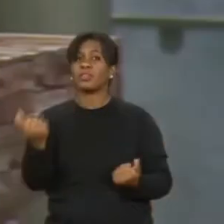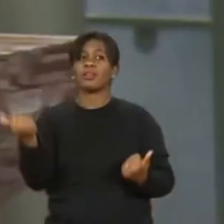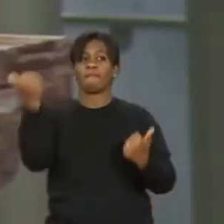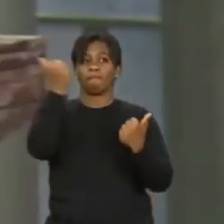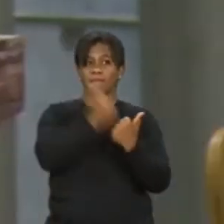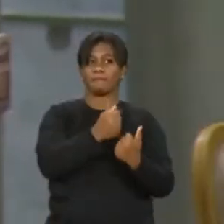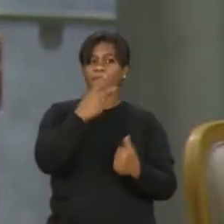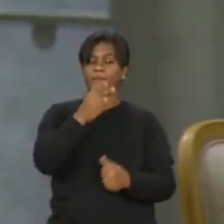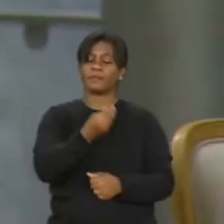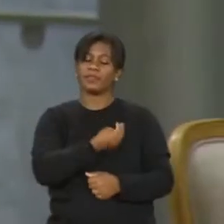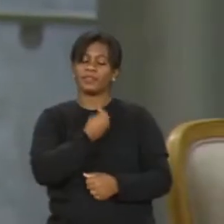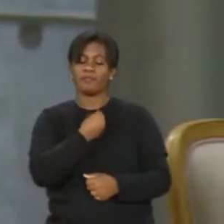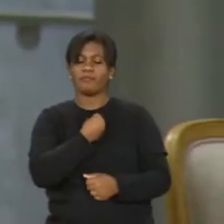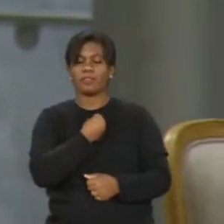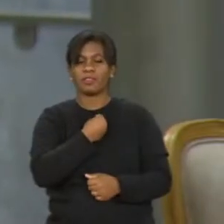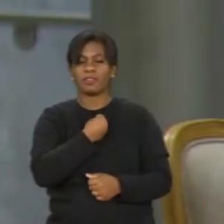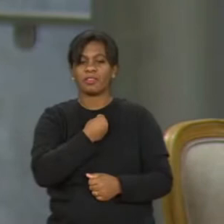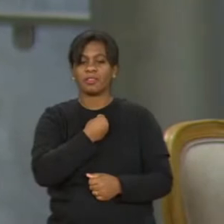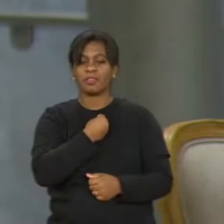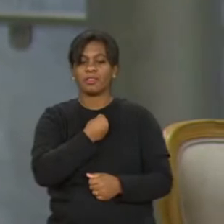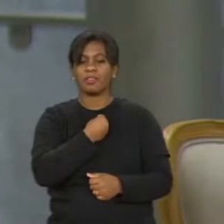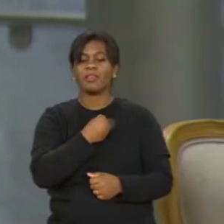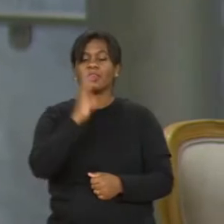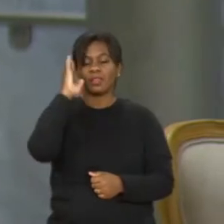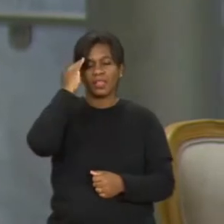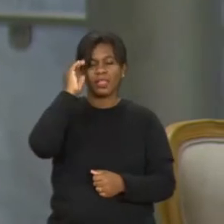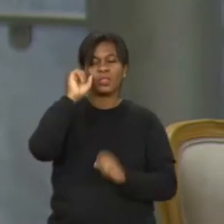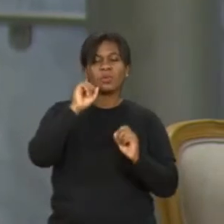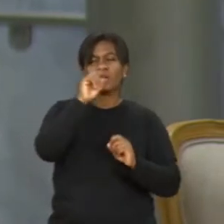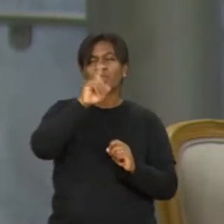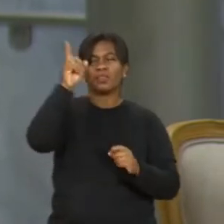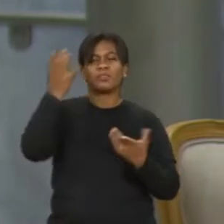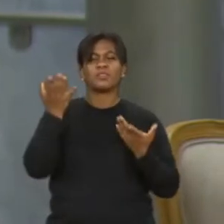Considerar o que Deus quer fazer na sua vida.